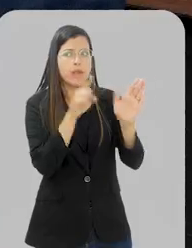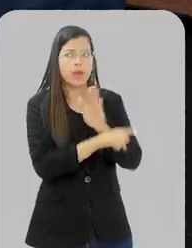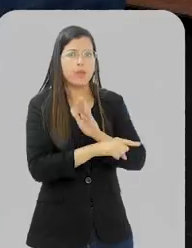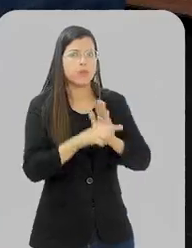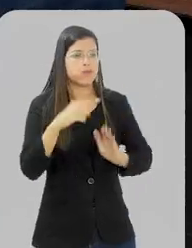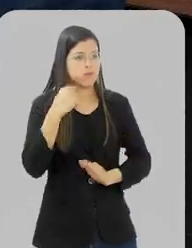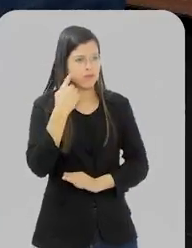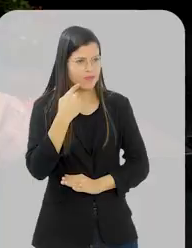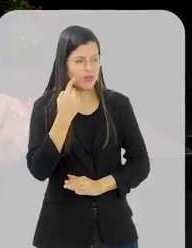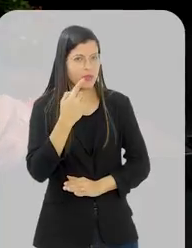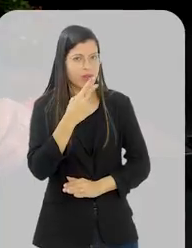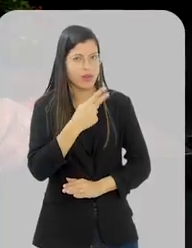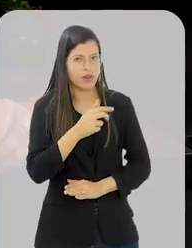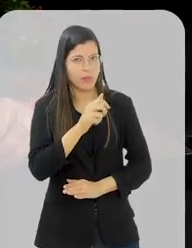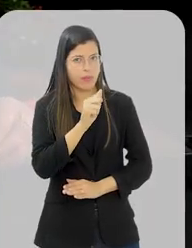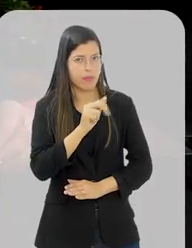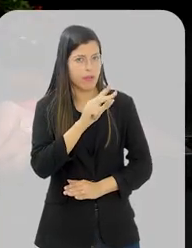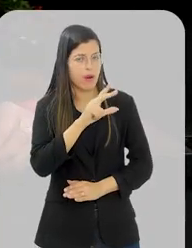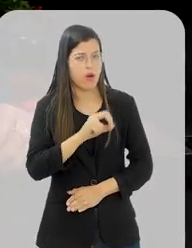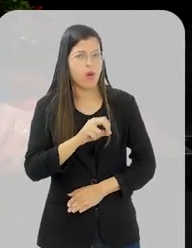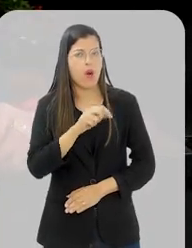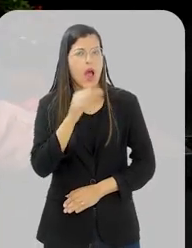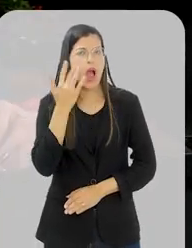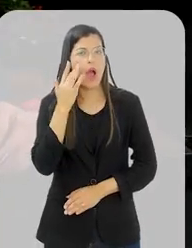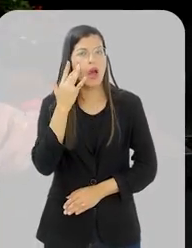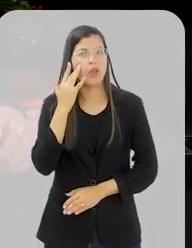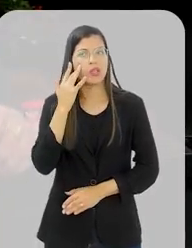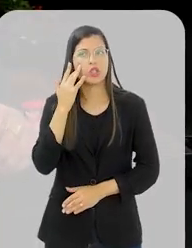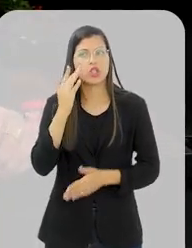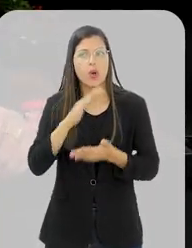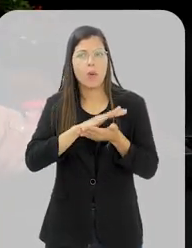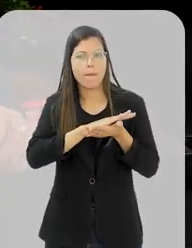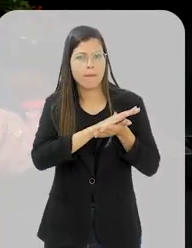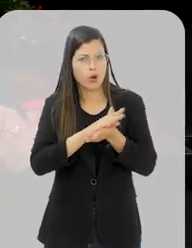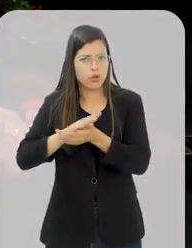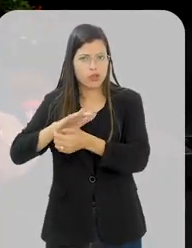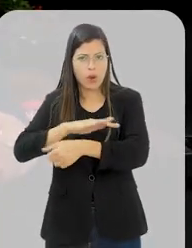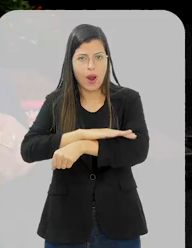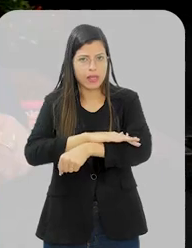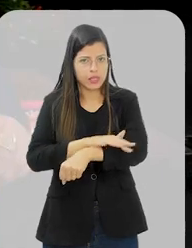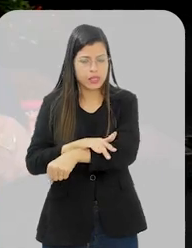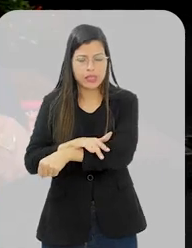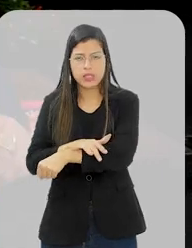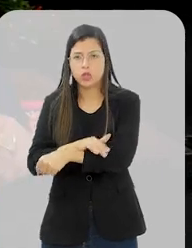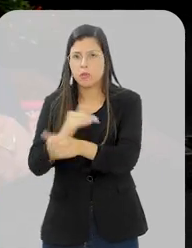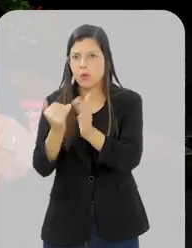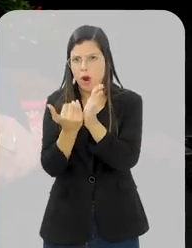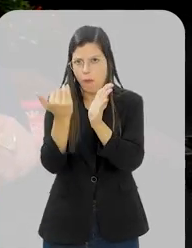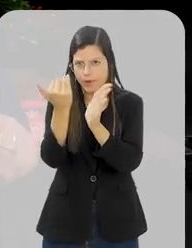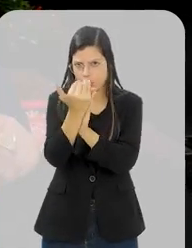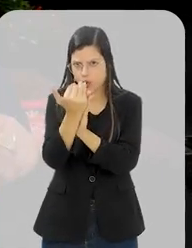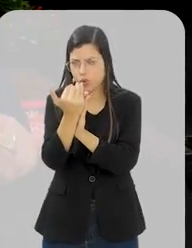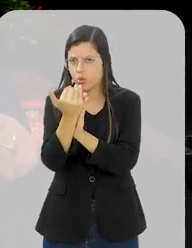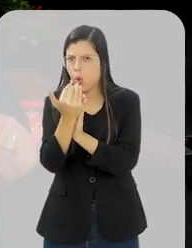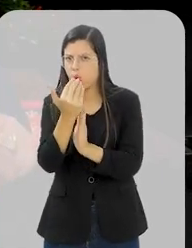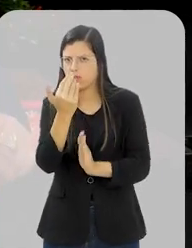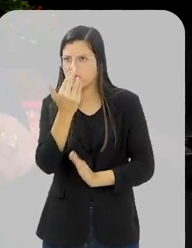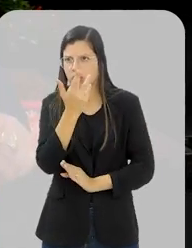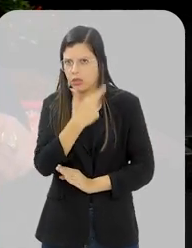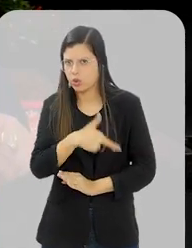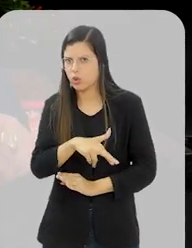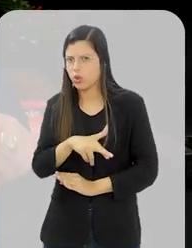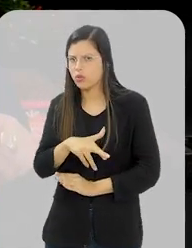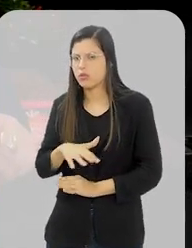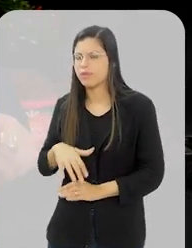advogado Paulo Você acha que a intolerância o racismo aumentou